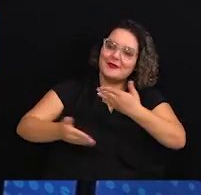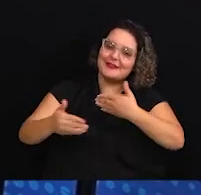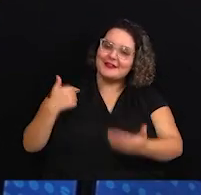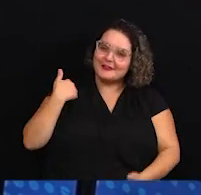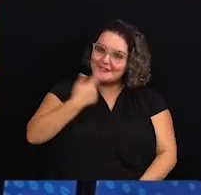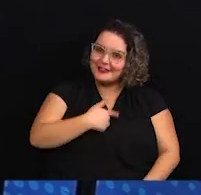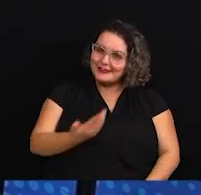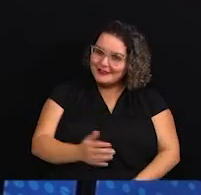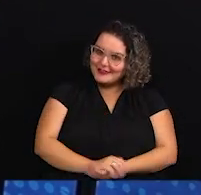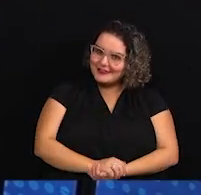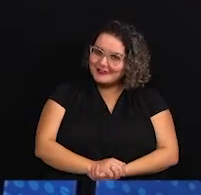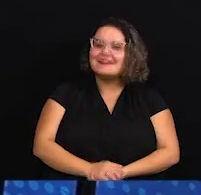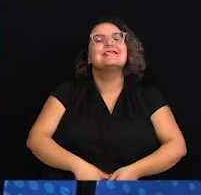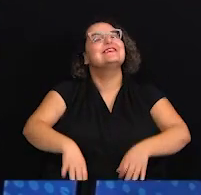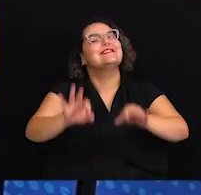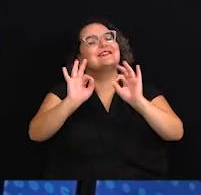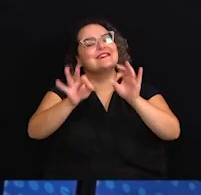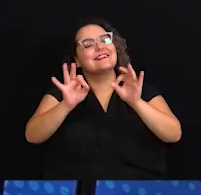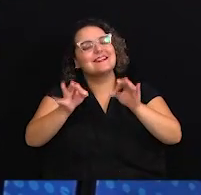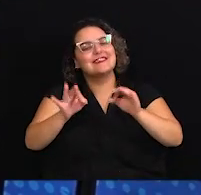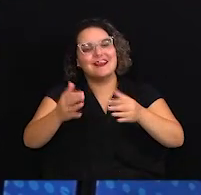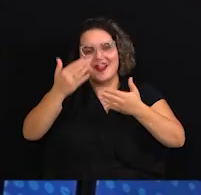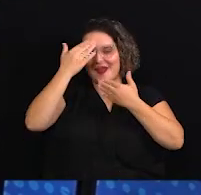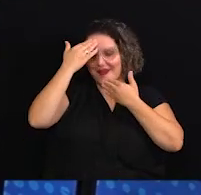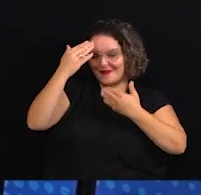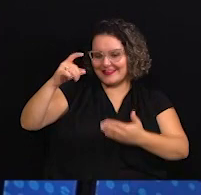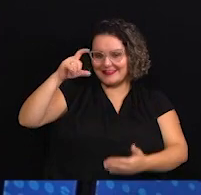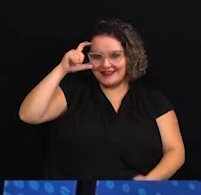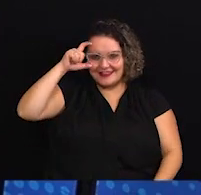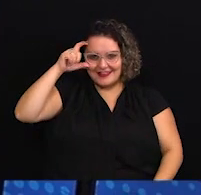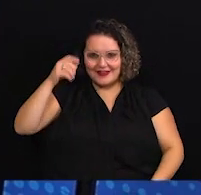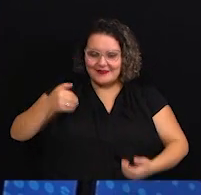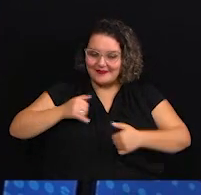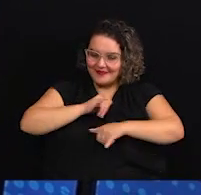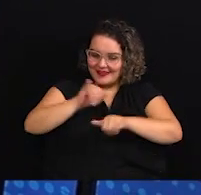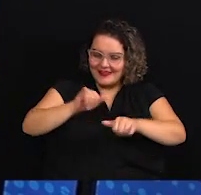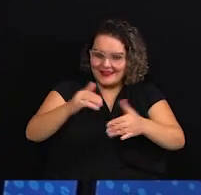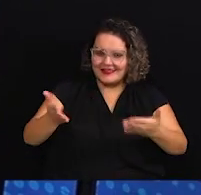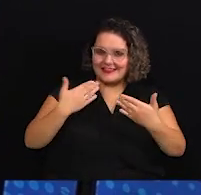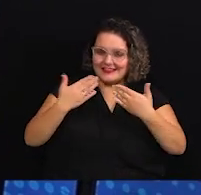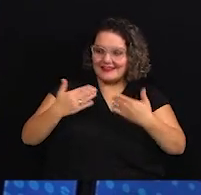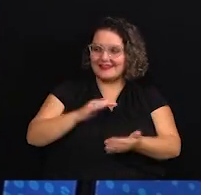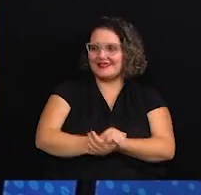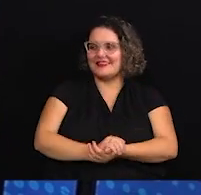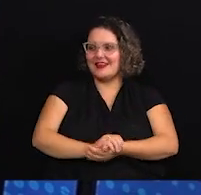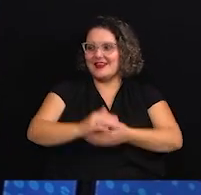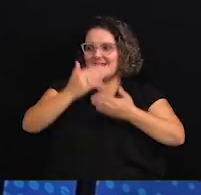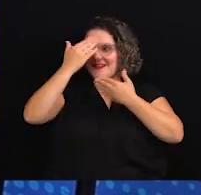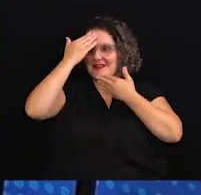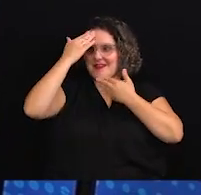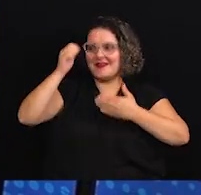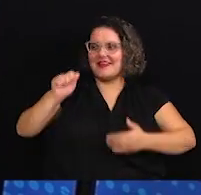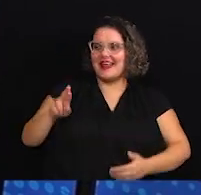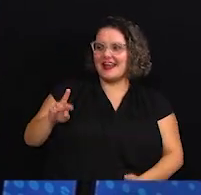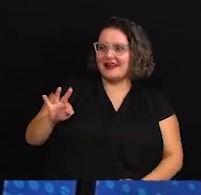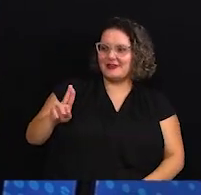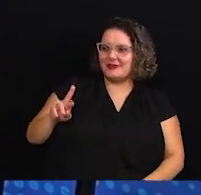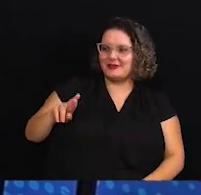gente? Com certeza, Michel. Eu que agradeço o espaço aí para esse bate-papo. Valeu,